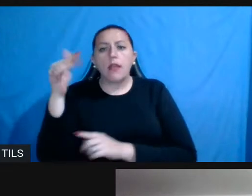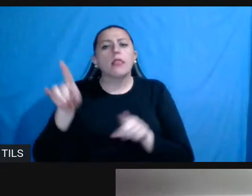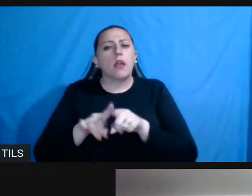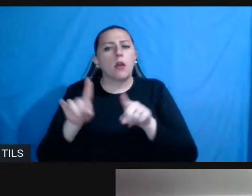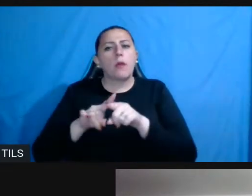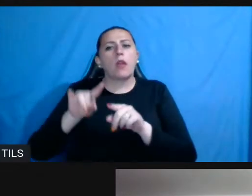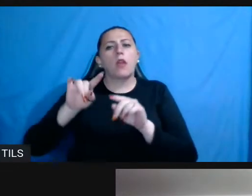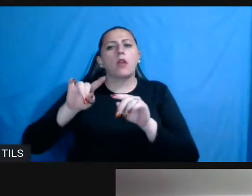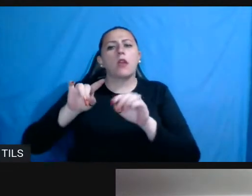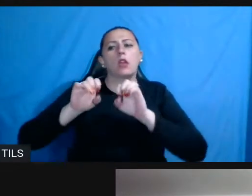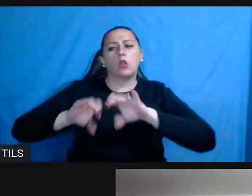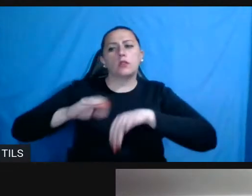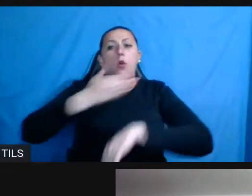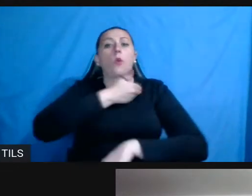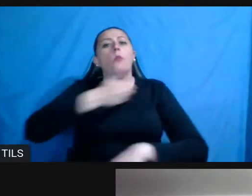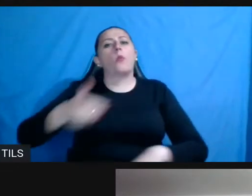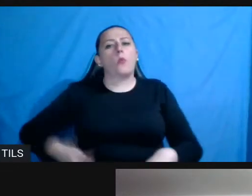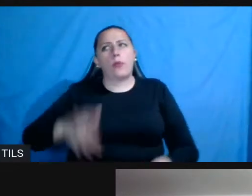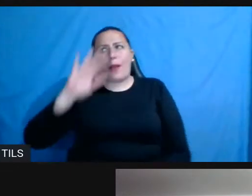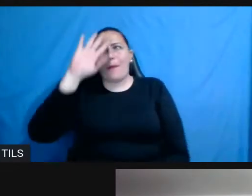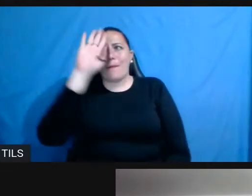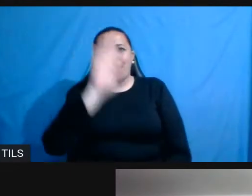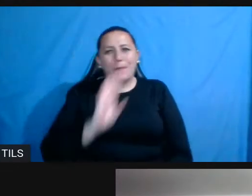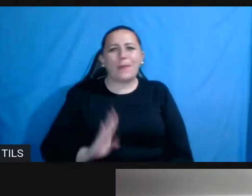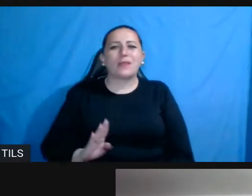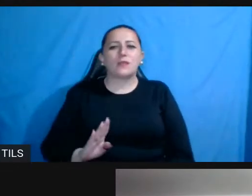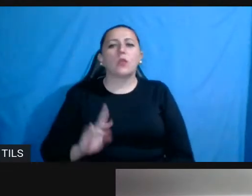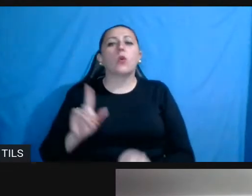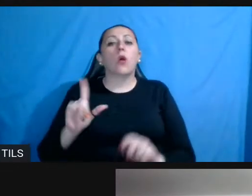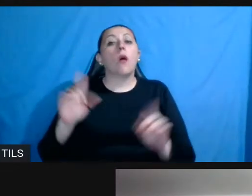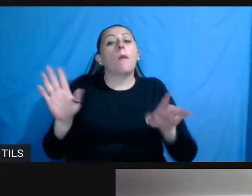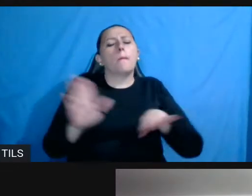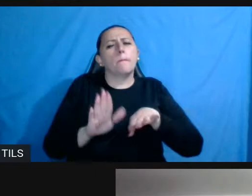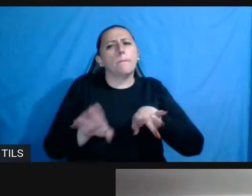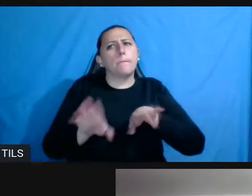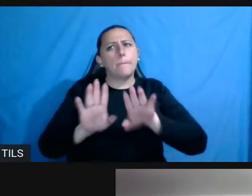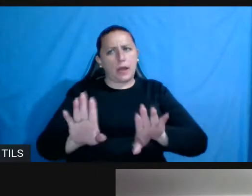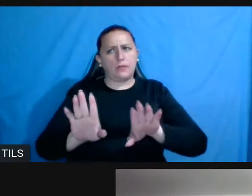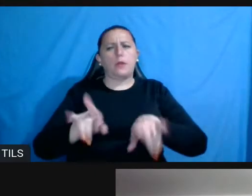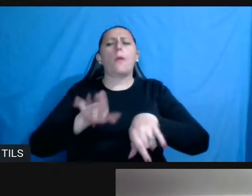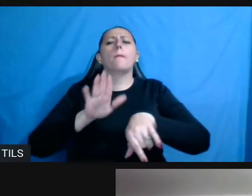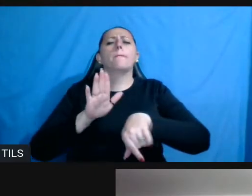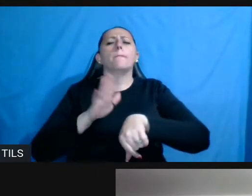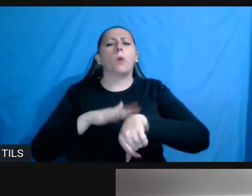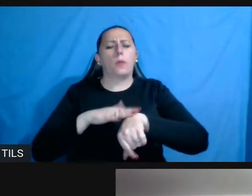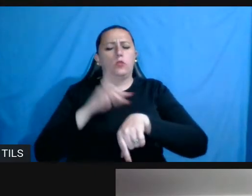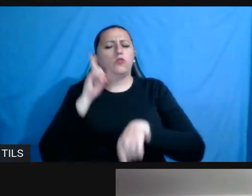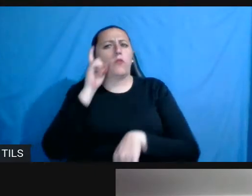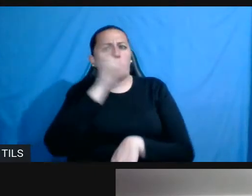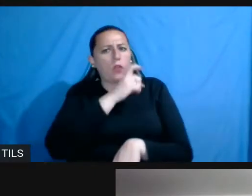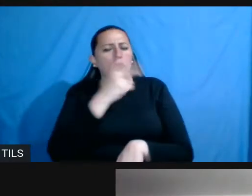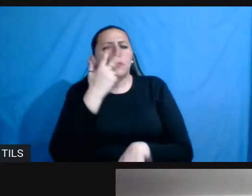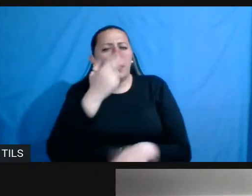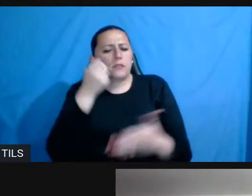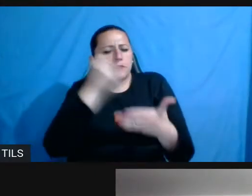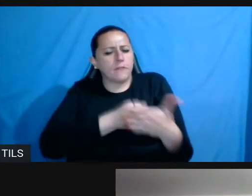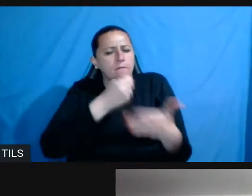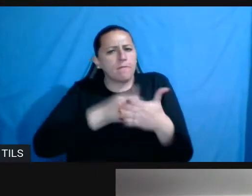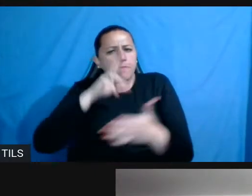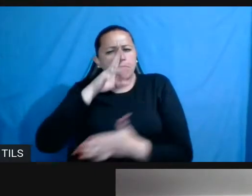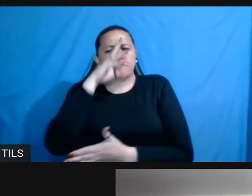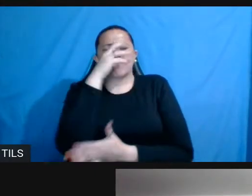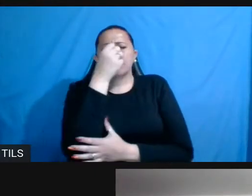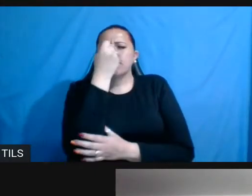vem sofrendo. Mas ao mesmo tempo que será um momento de muita dificuldade, vai ser um momento sim de enfrentamento e resistência. E uma das resistências